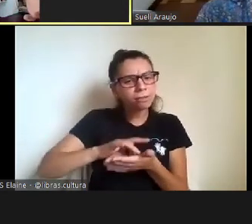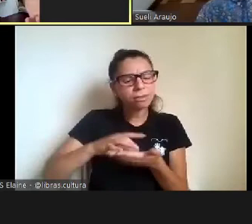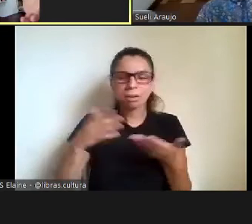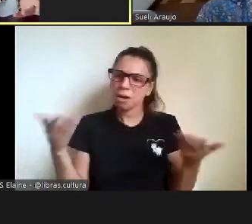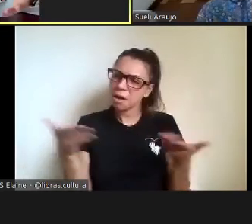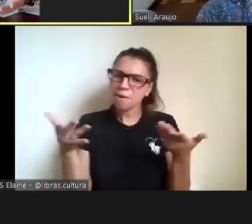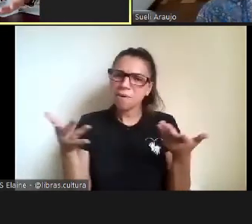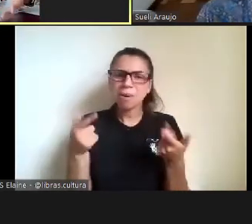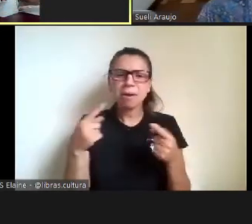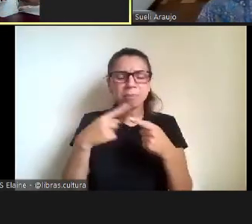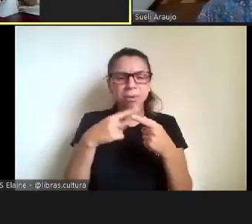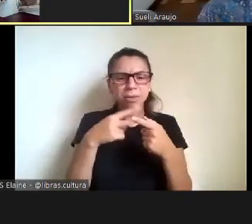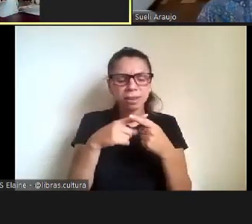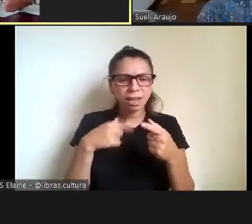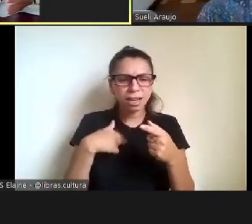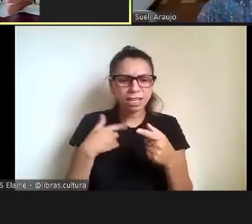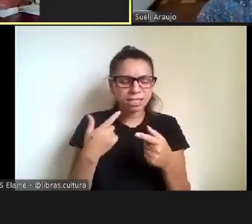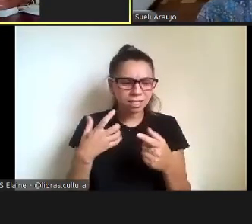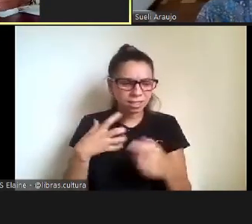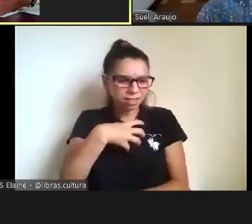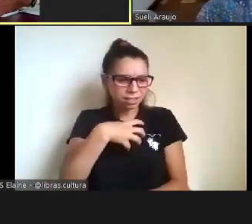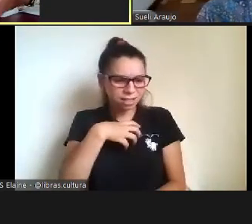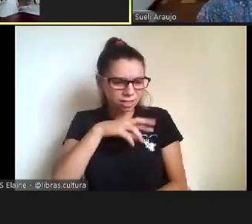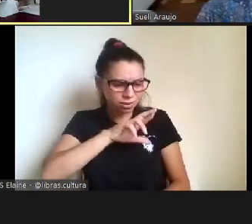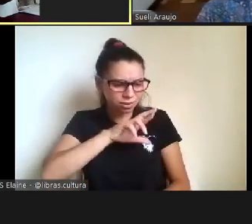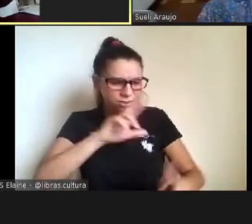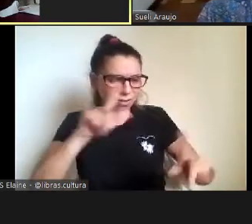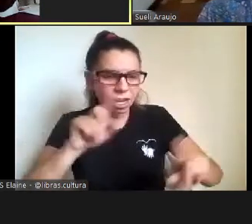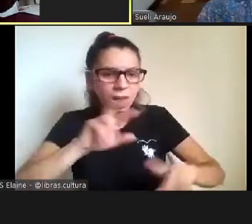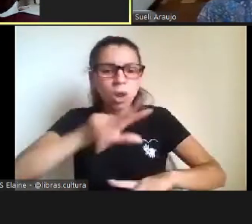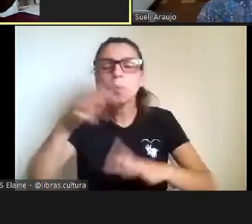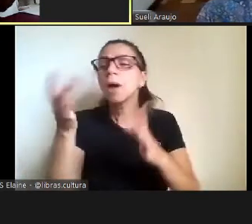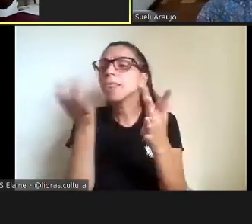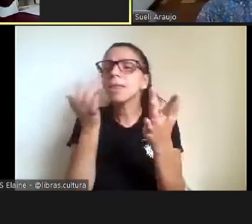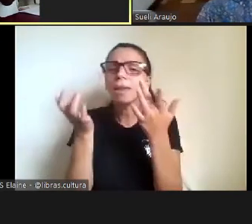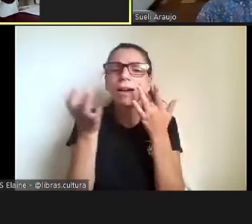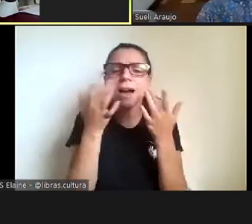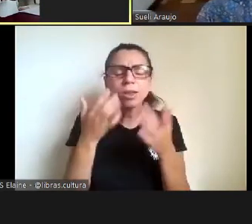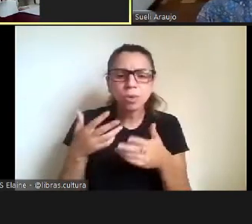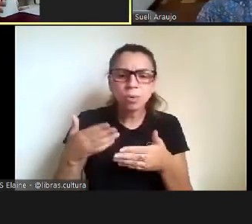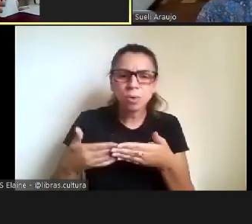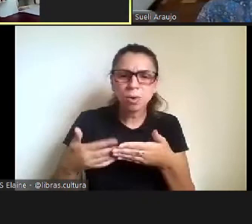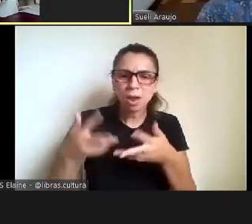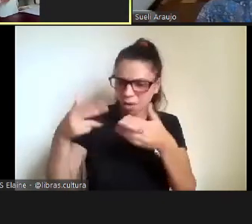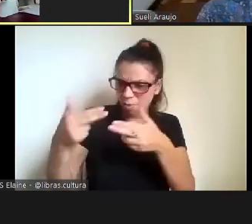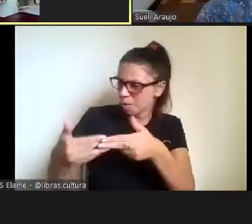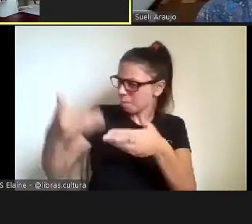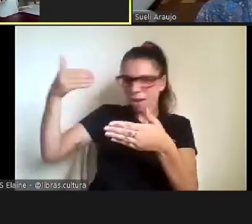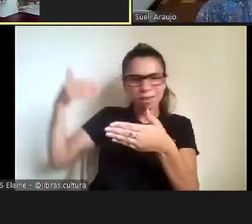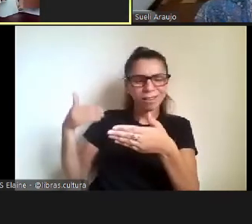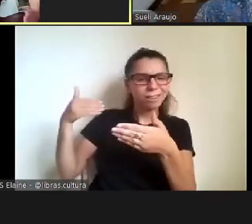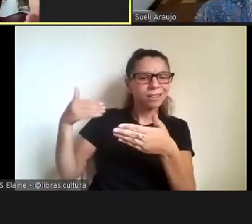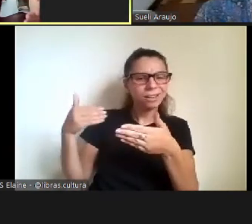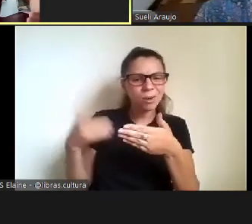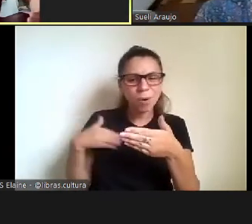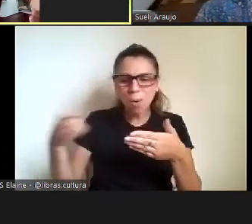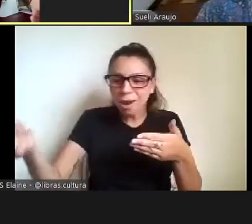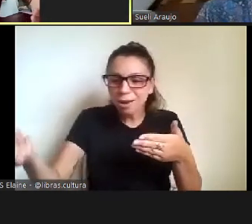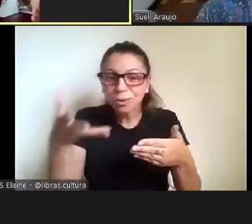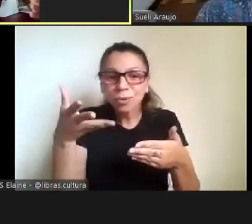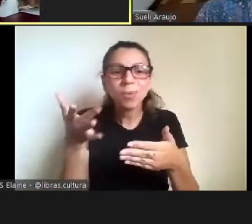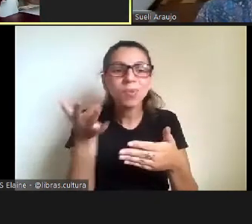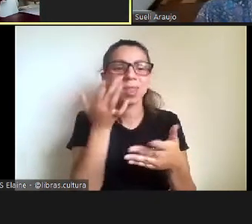outra linguagem, que já não é mais teatro como a gente conhecia. Eu acho que já é um novo teatro,